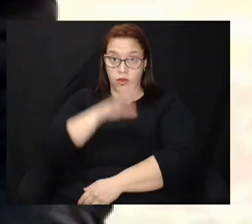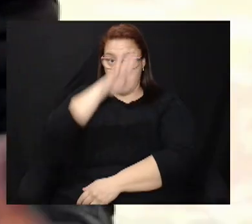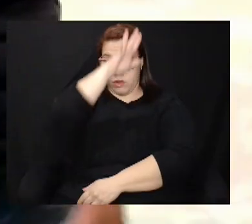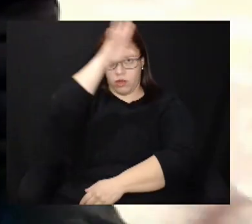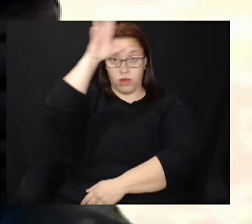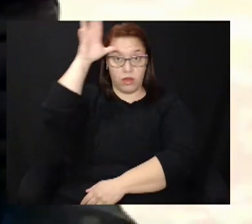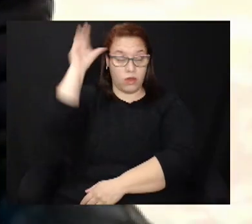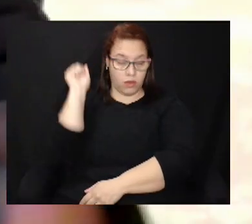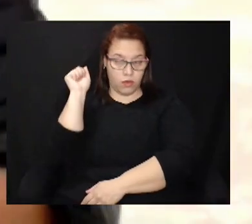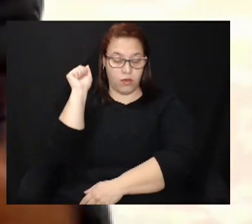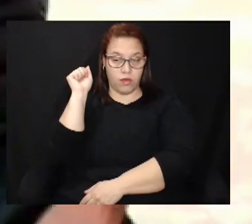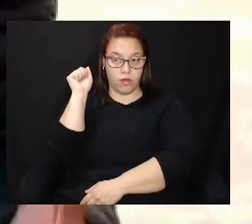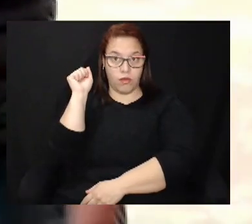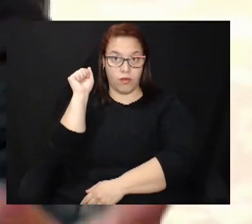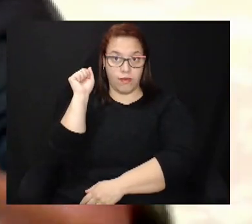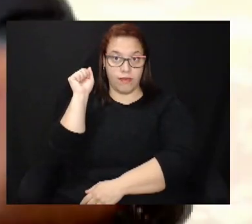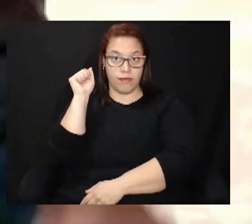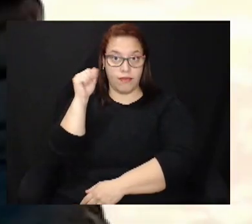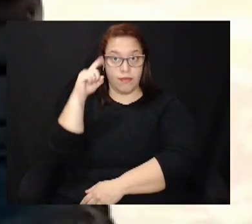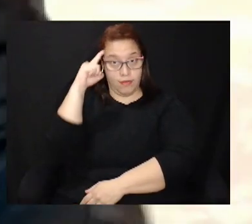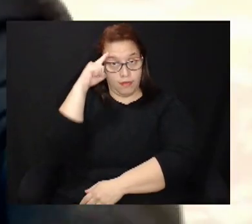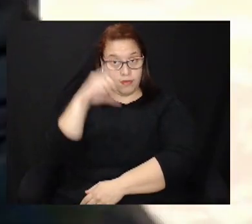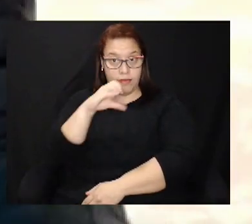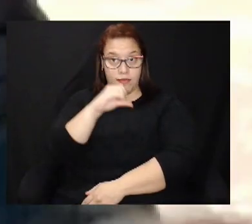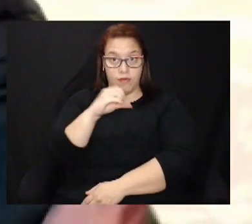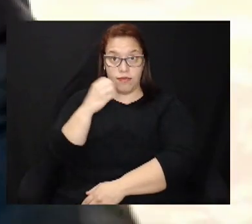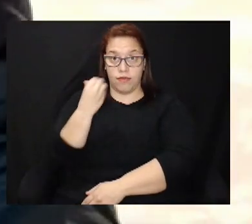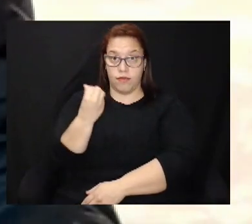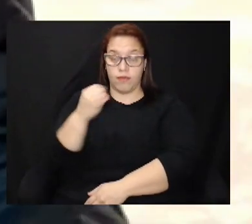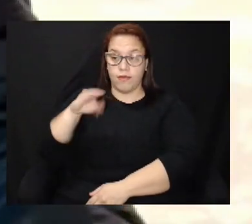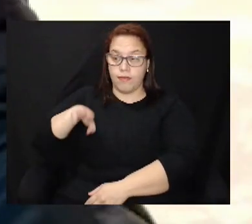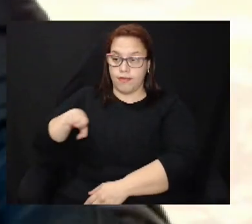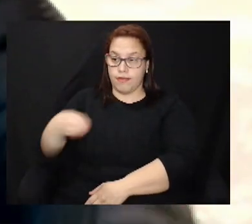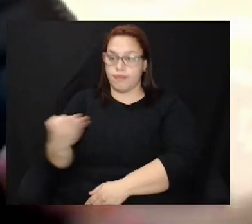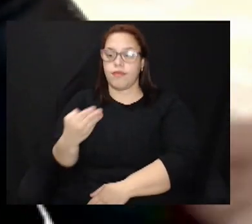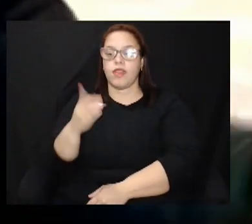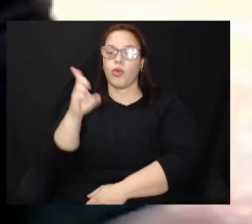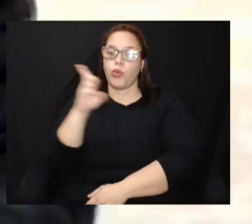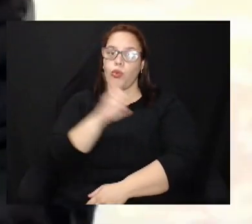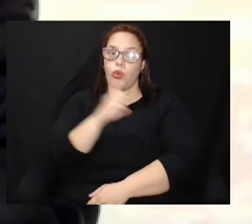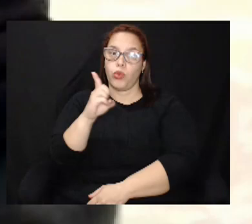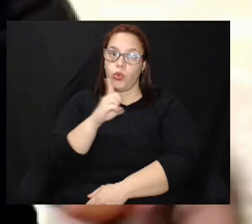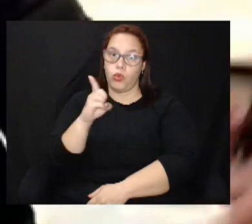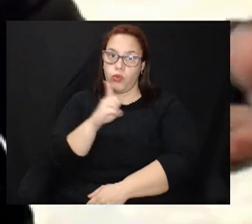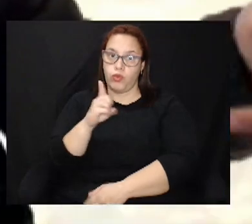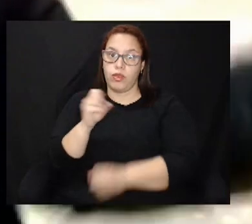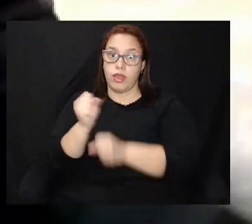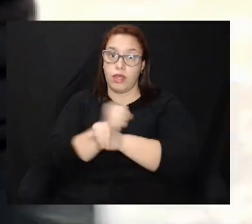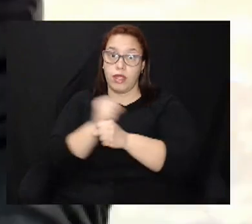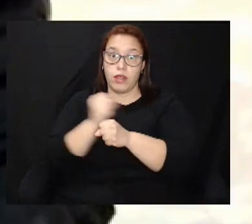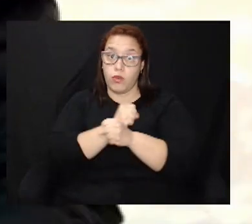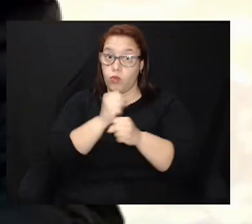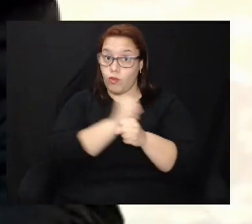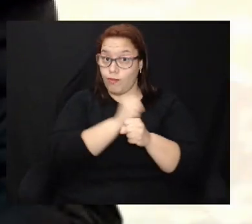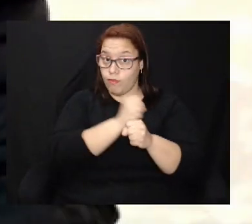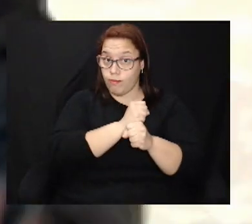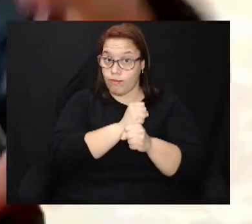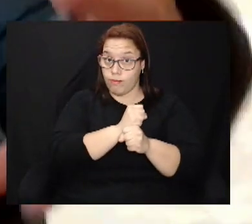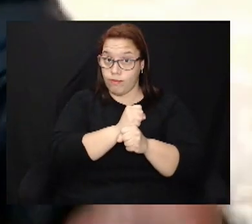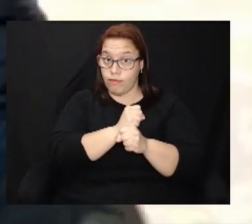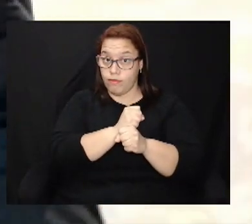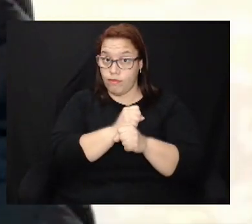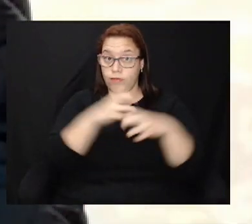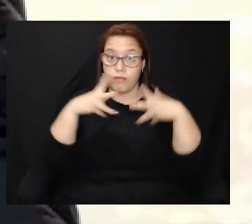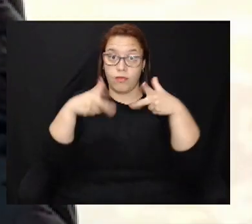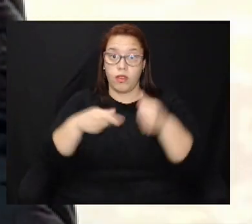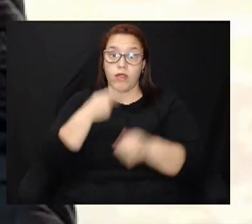é da ordem de 196 bilhões de dólares ano. Então, todo mundo fala Amazônia, mas